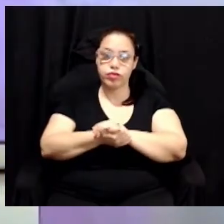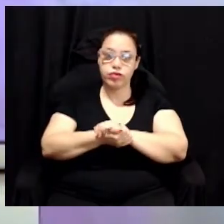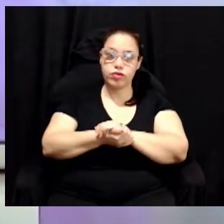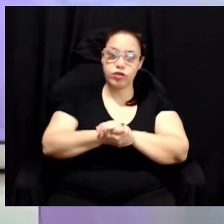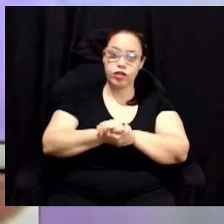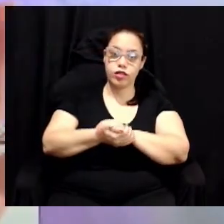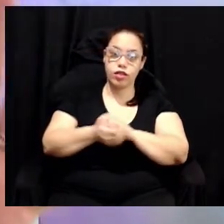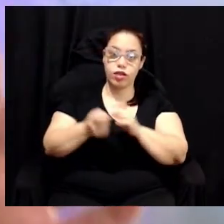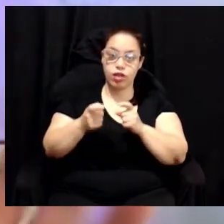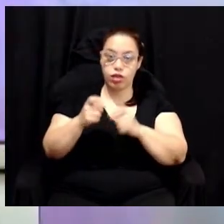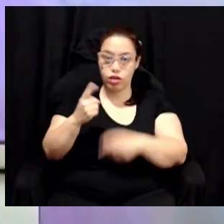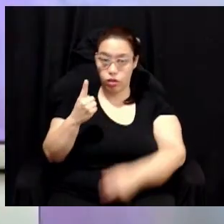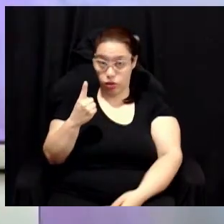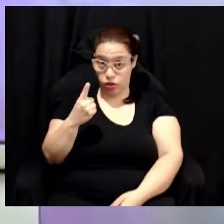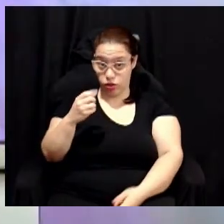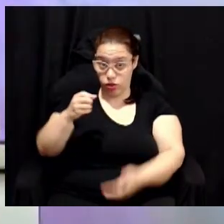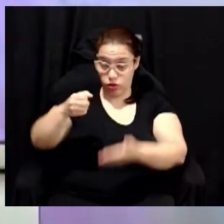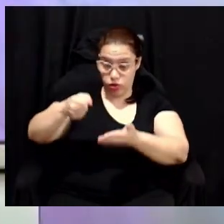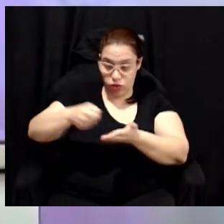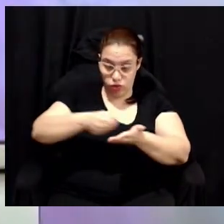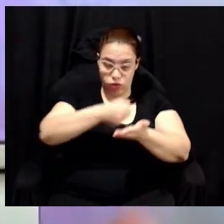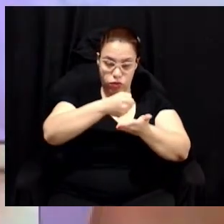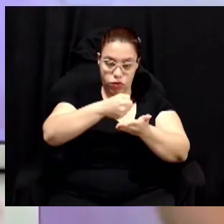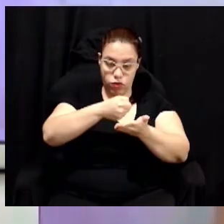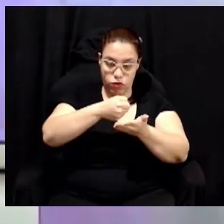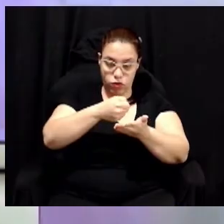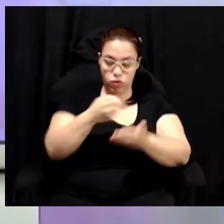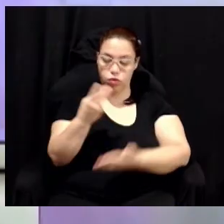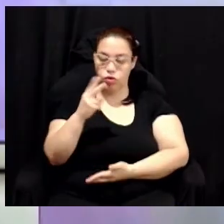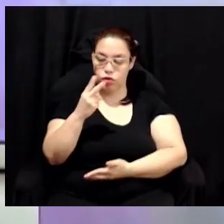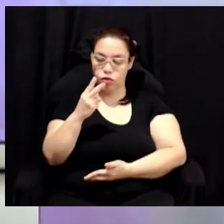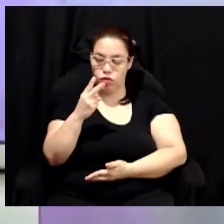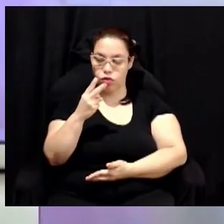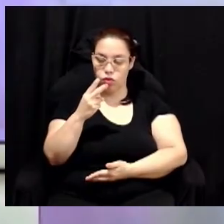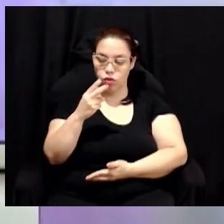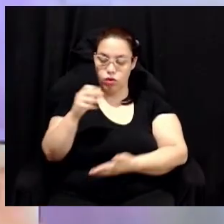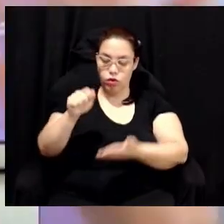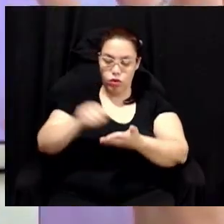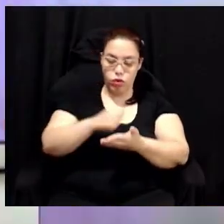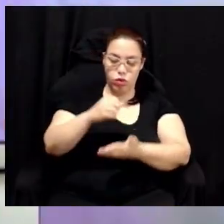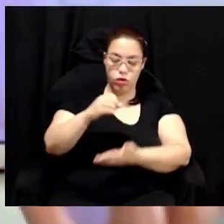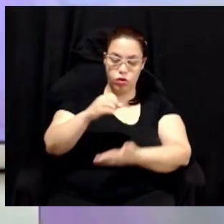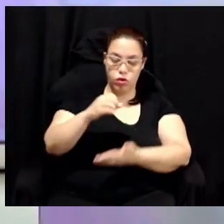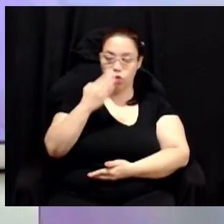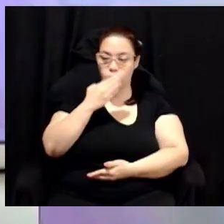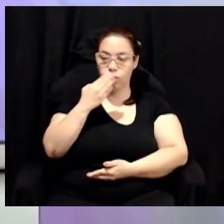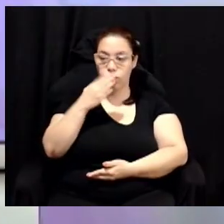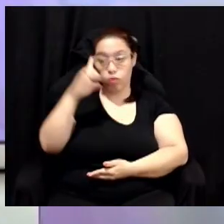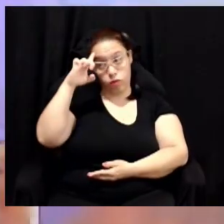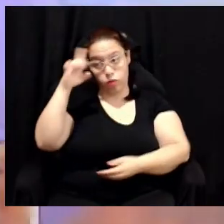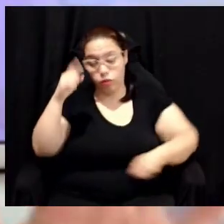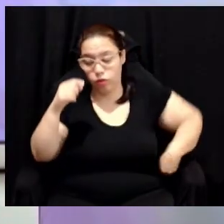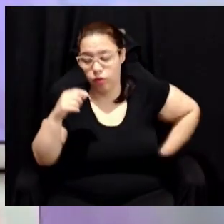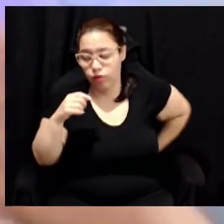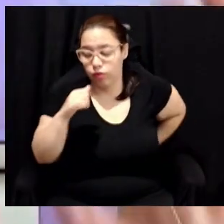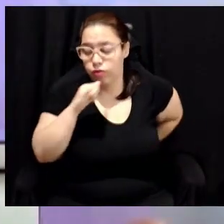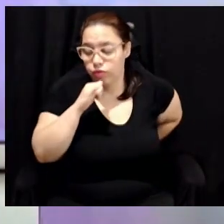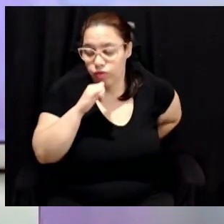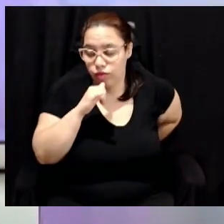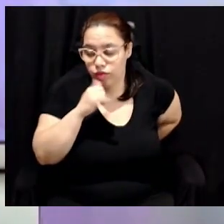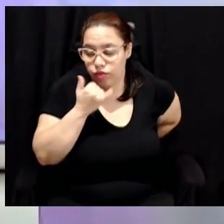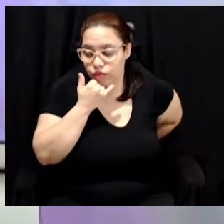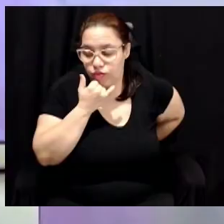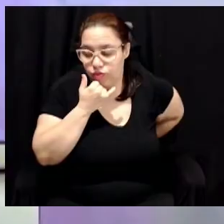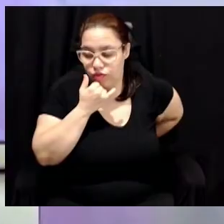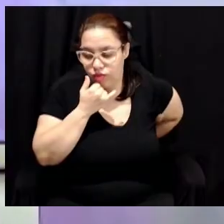Mas vai em média de 1 colher de sobremesa até 2 colheres de sobremesa por dia, levando em consideração a individualidade e os